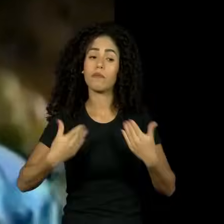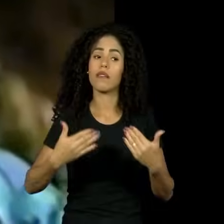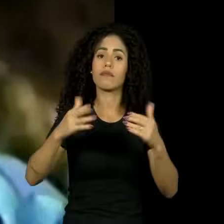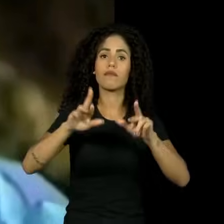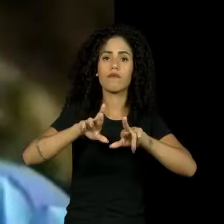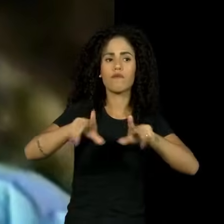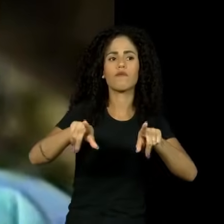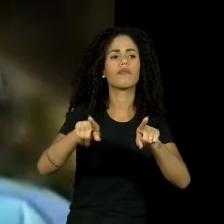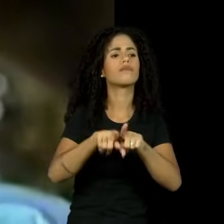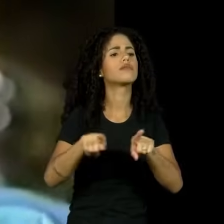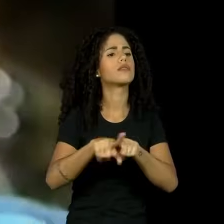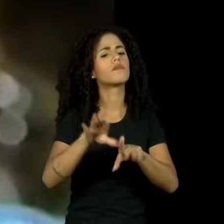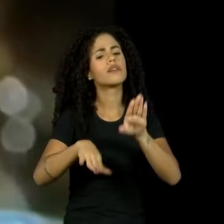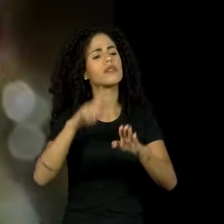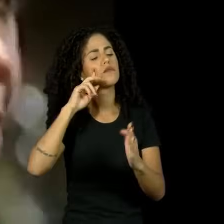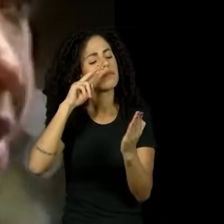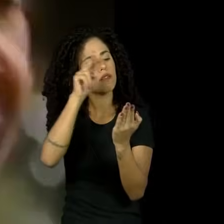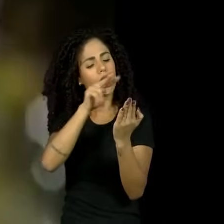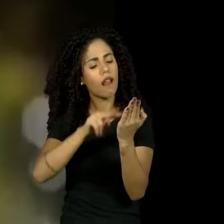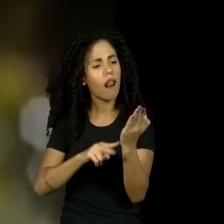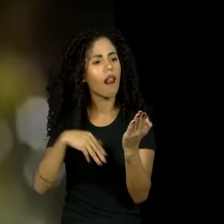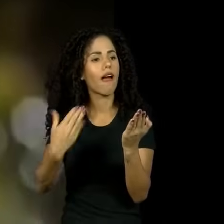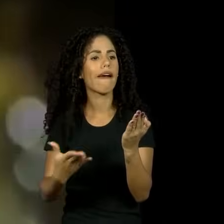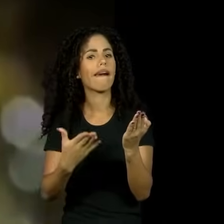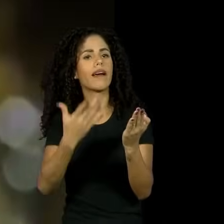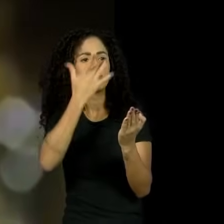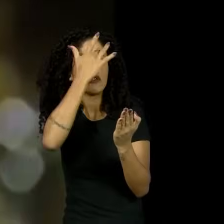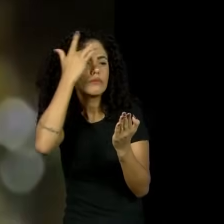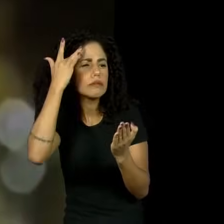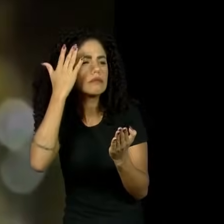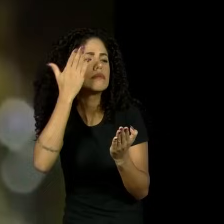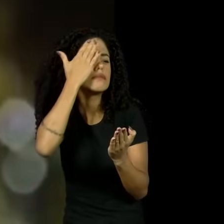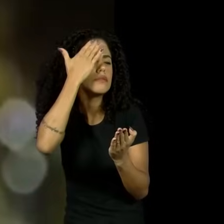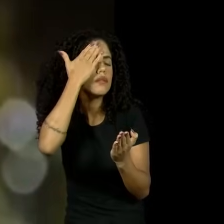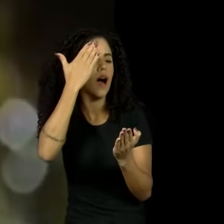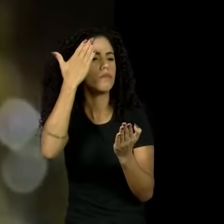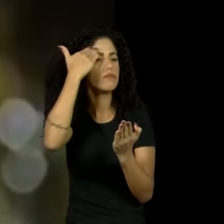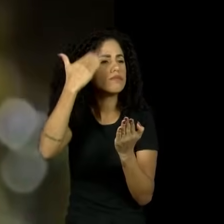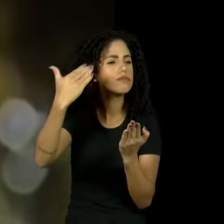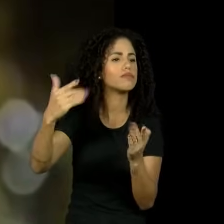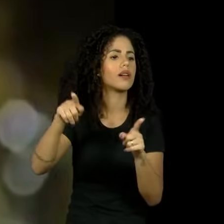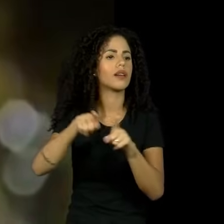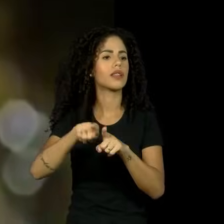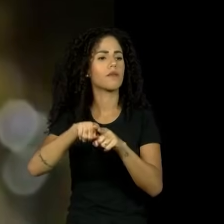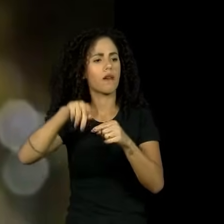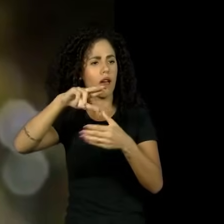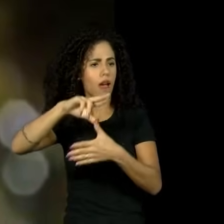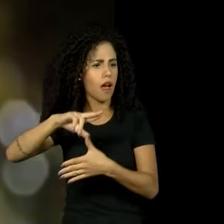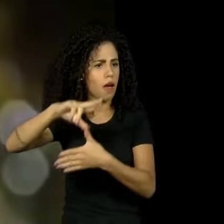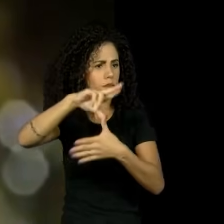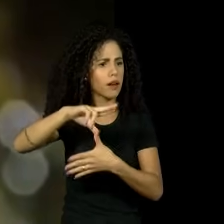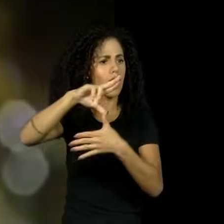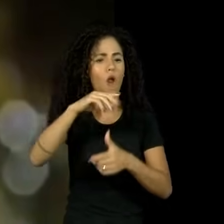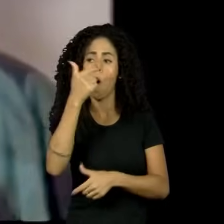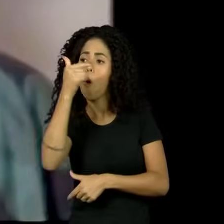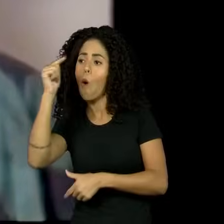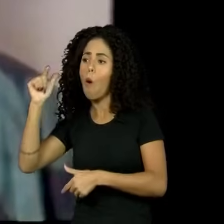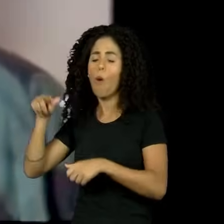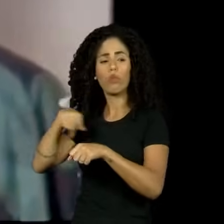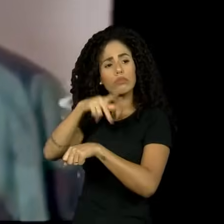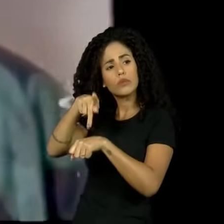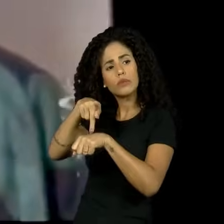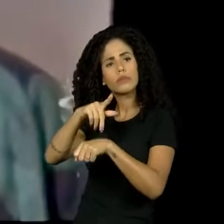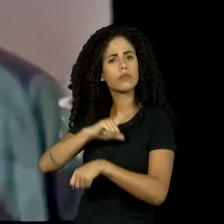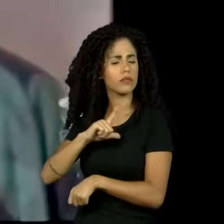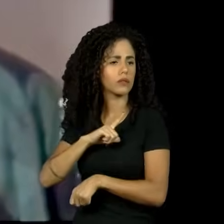diferente você ler as nossas relações com a América Latina e com os outros países, tendo